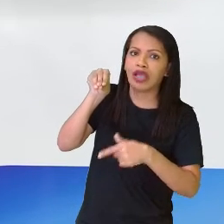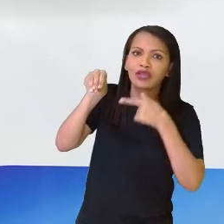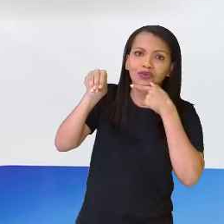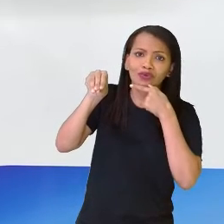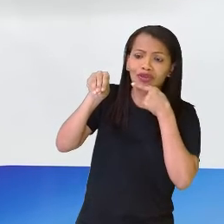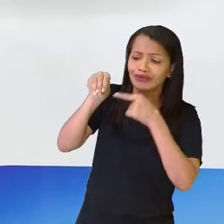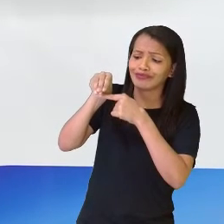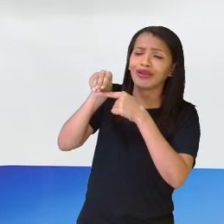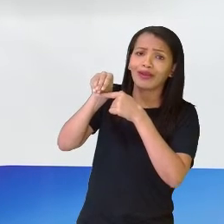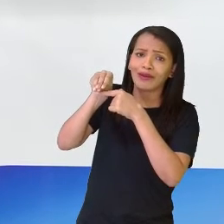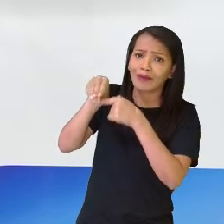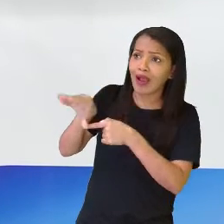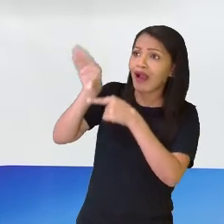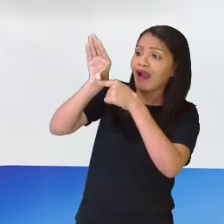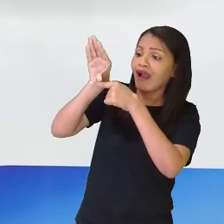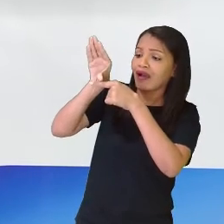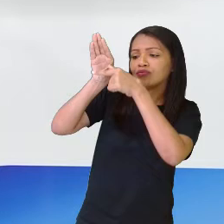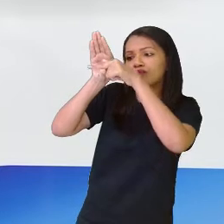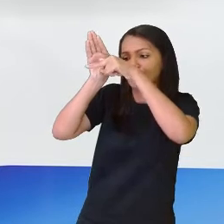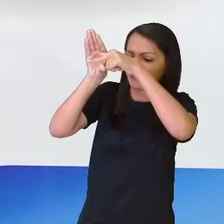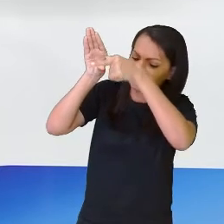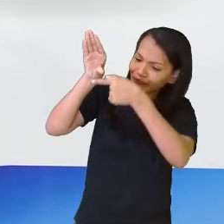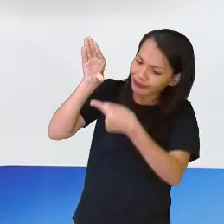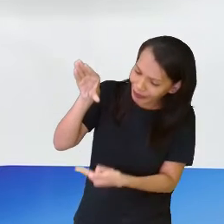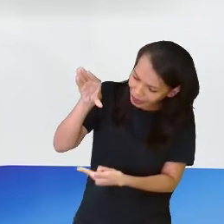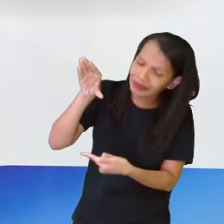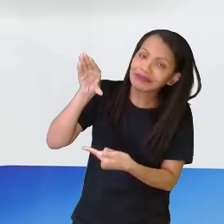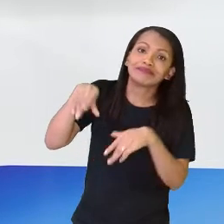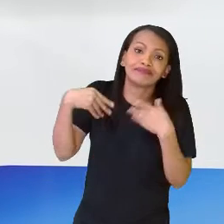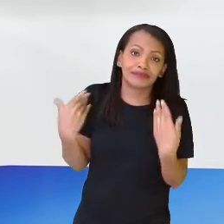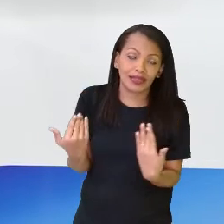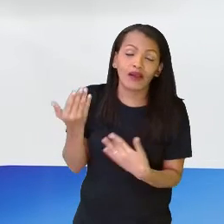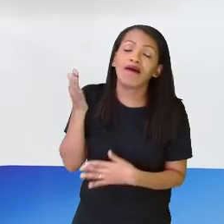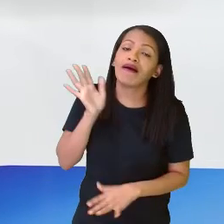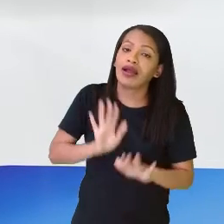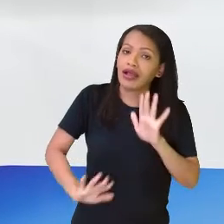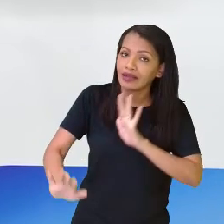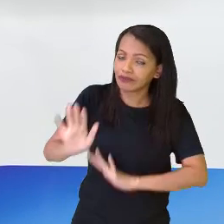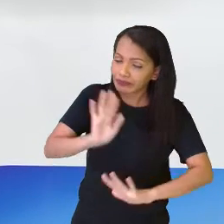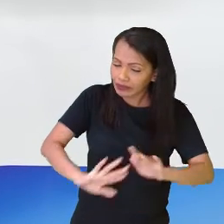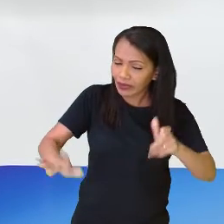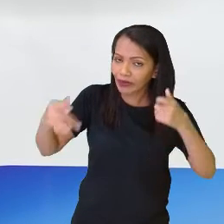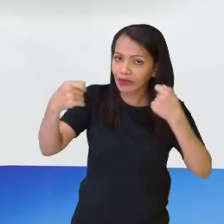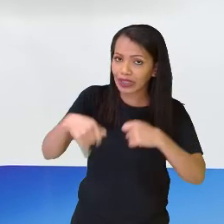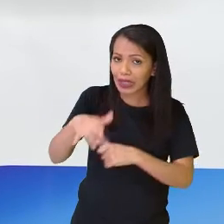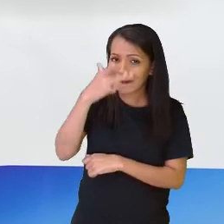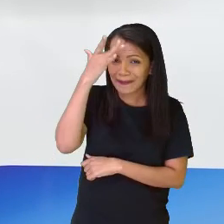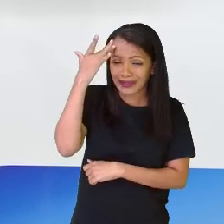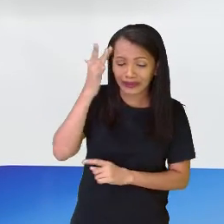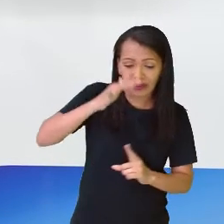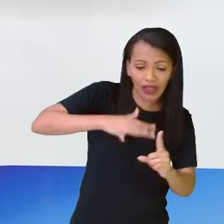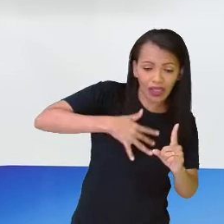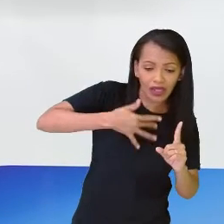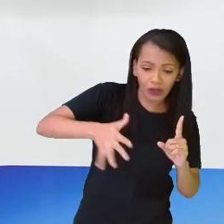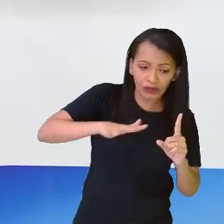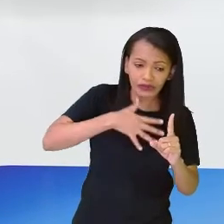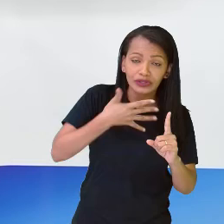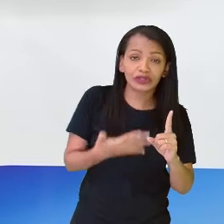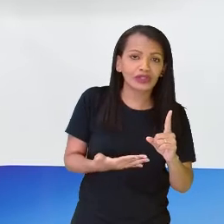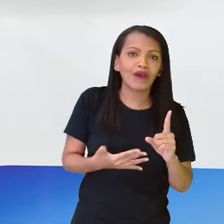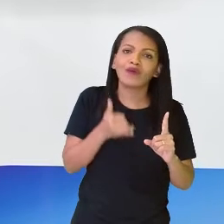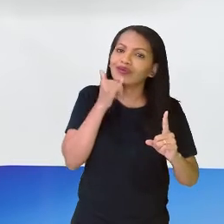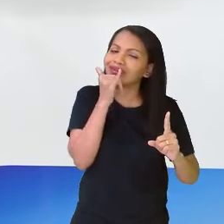aprende aquela lição, que nem sempre quem te elogia está com boas intenções. Geralmente, as fábulas, quando trazem